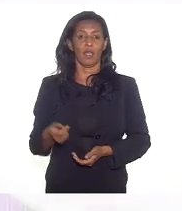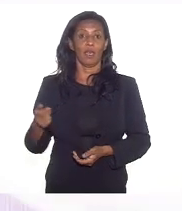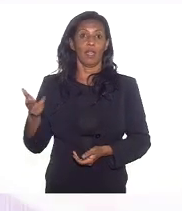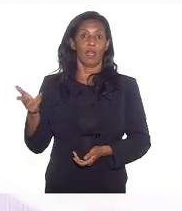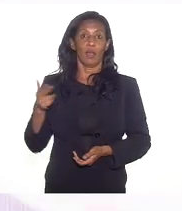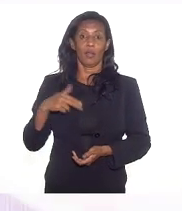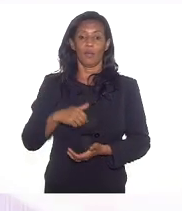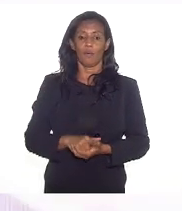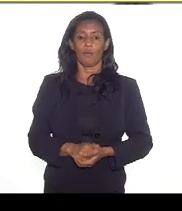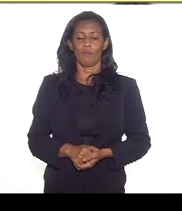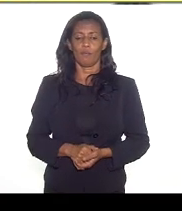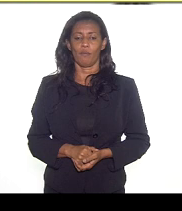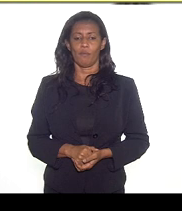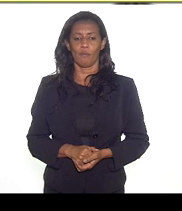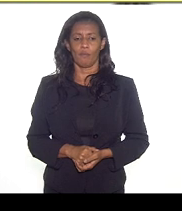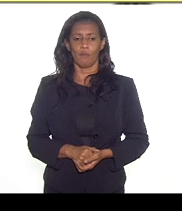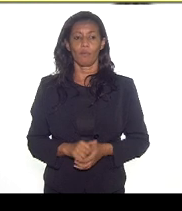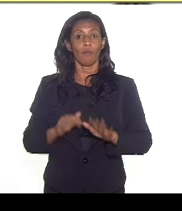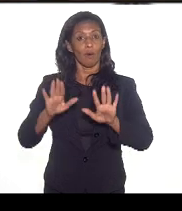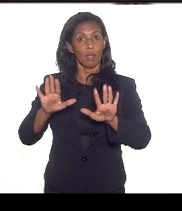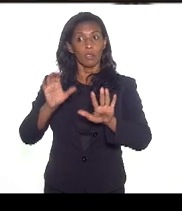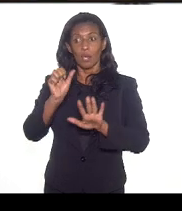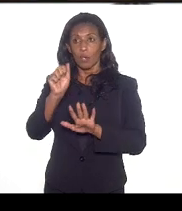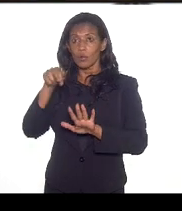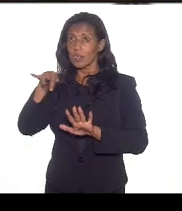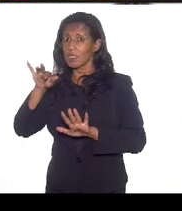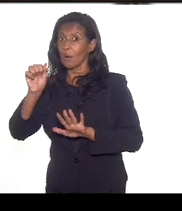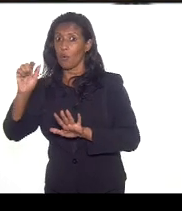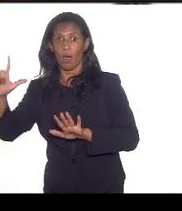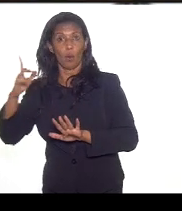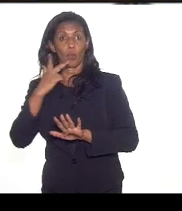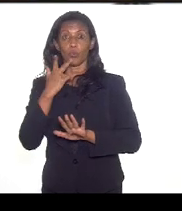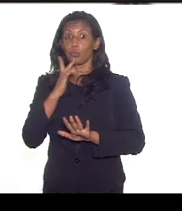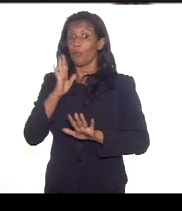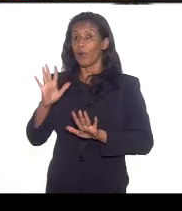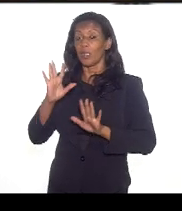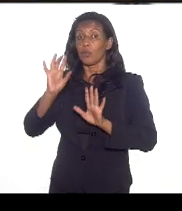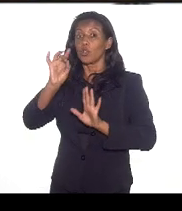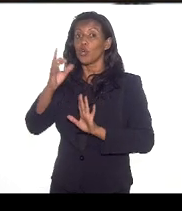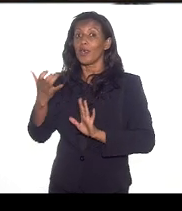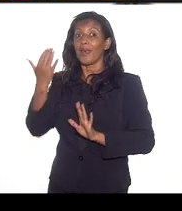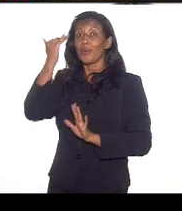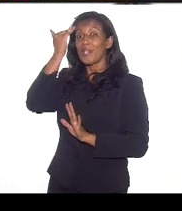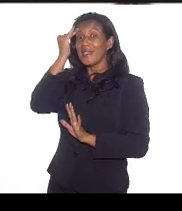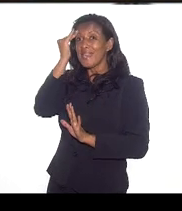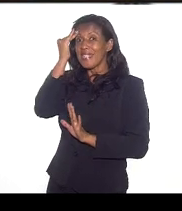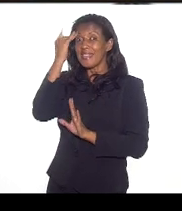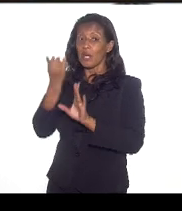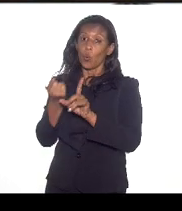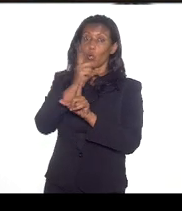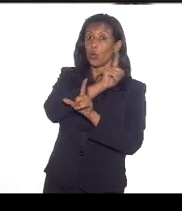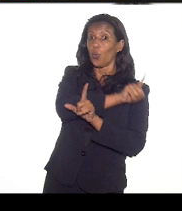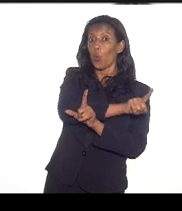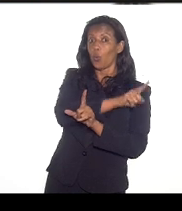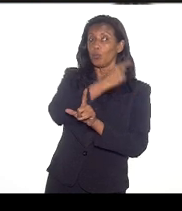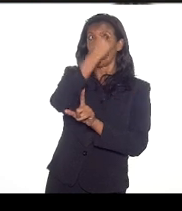né? Não, Samuel, não estou dizendo o que é isso, eu estou querendo entender o que o outro lado está